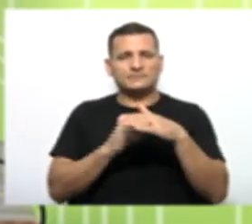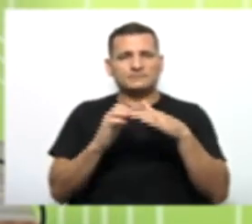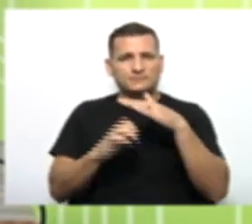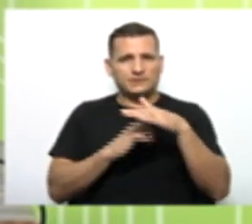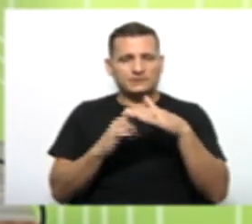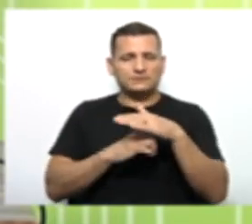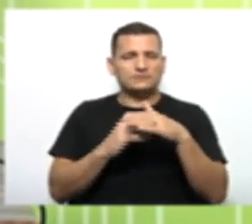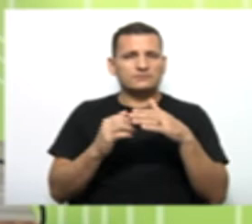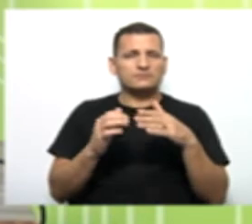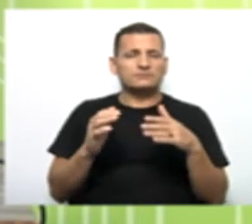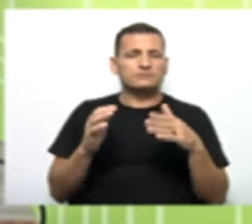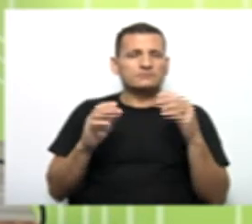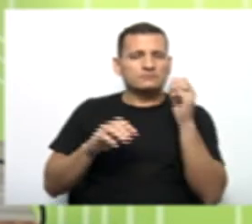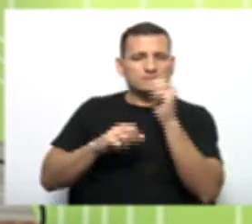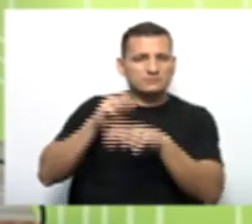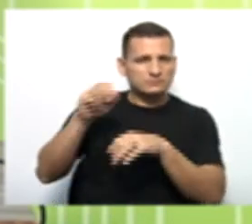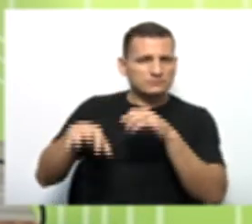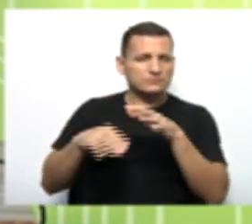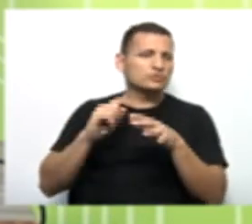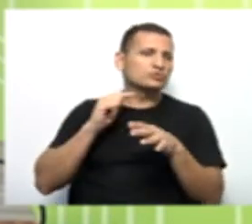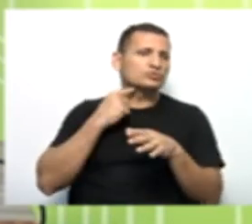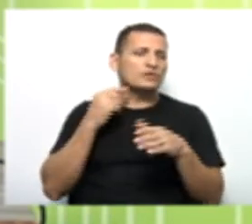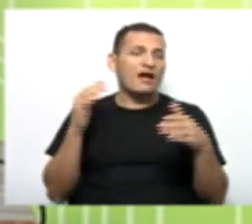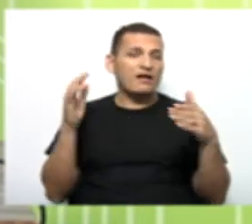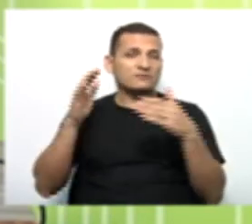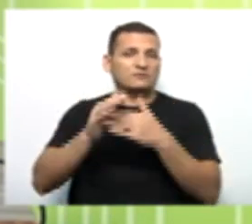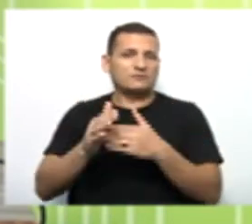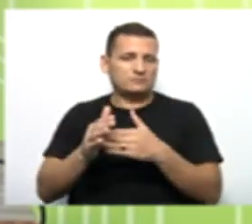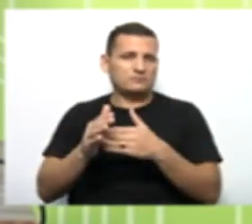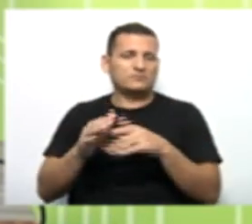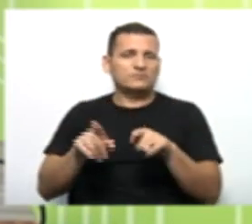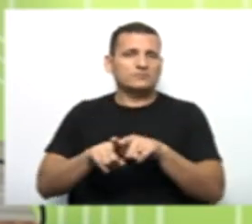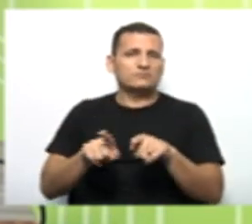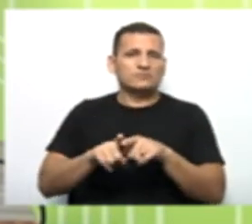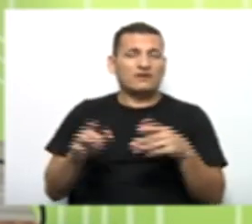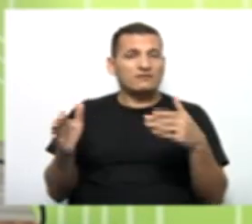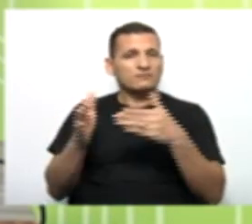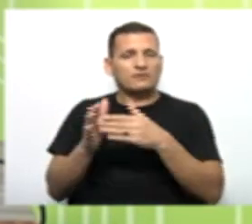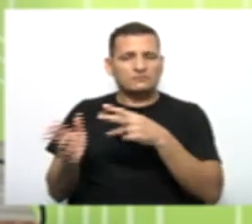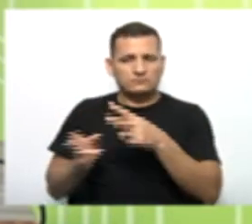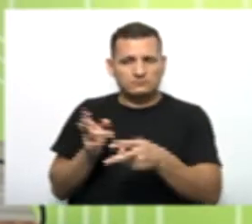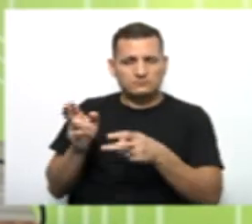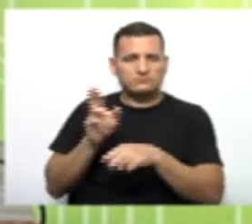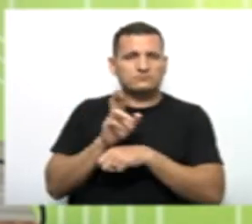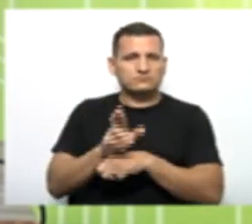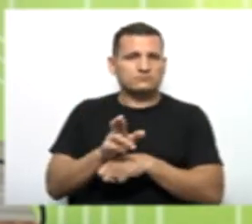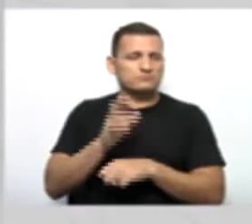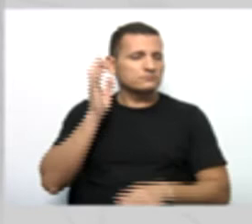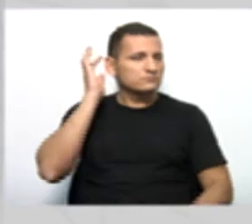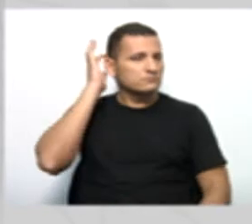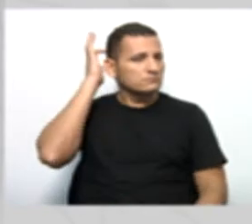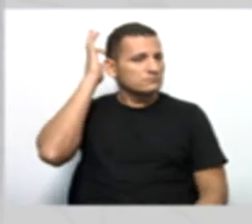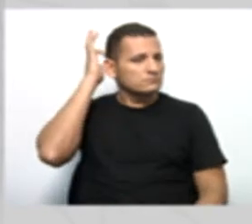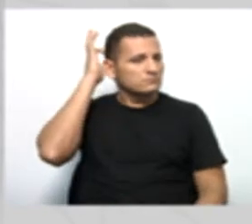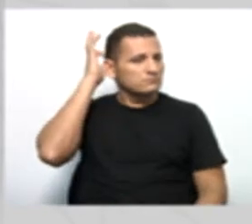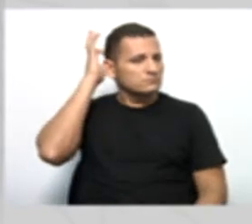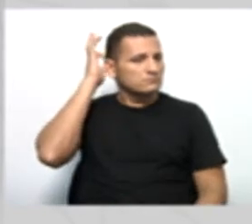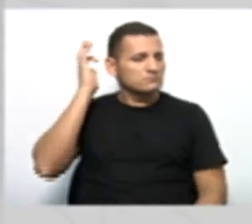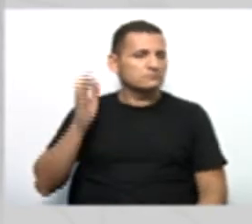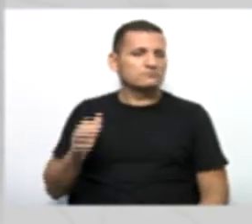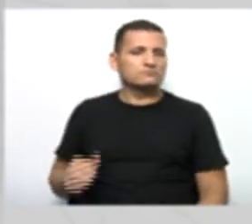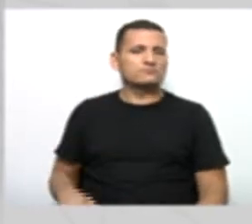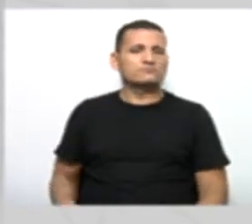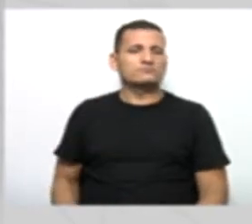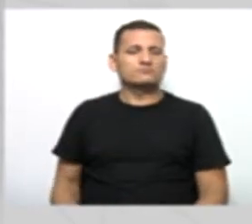o quanto e as formas pelas quais ela pode retirar recursos.